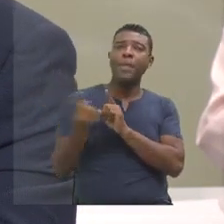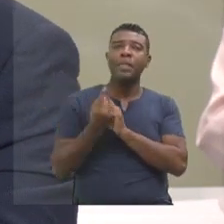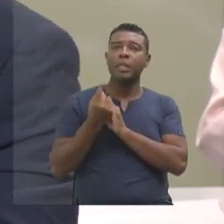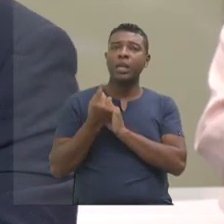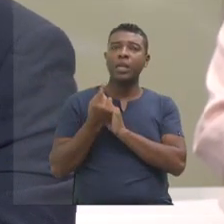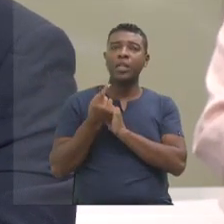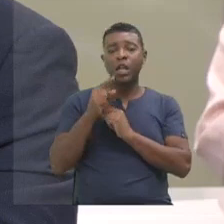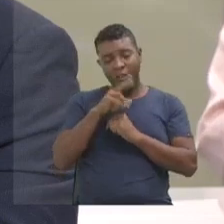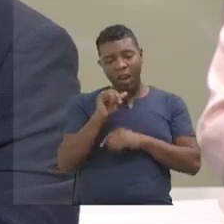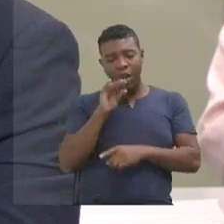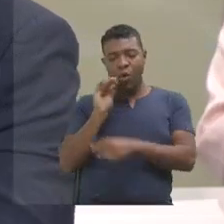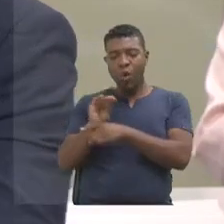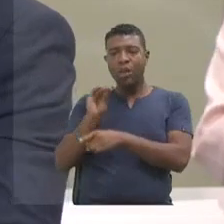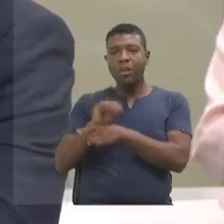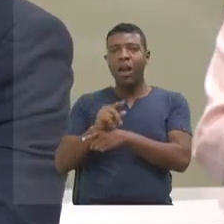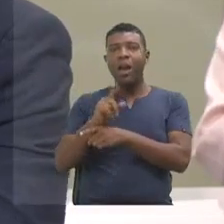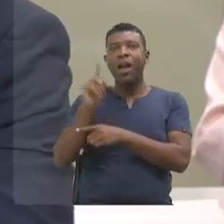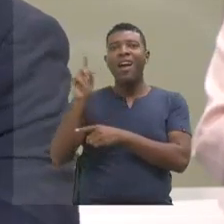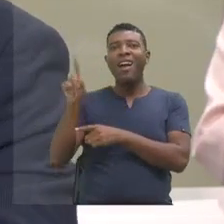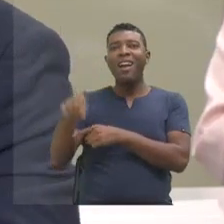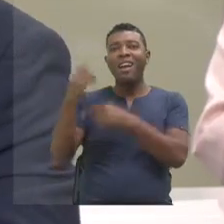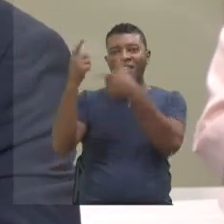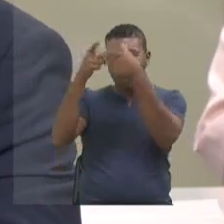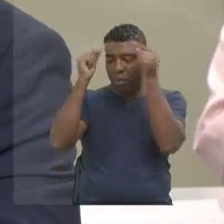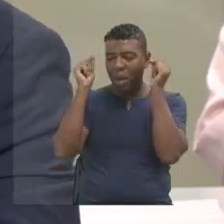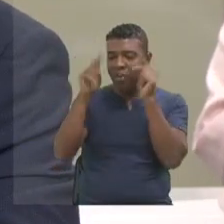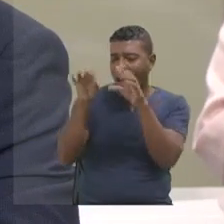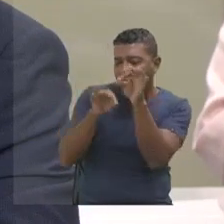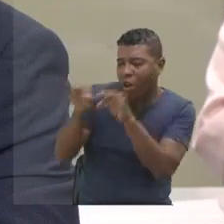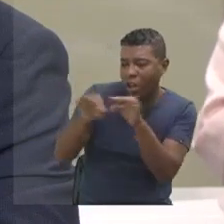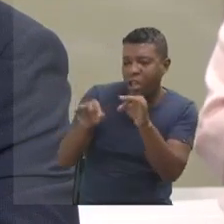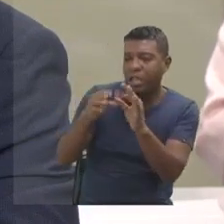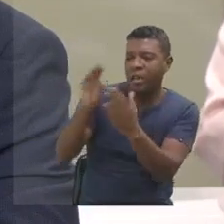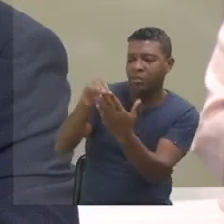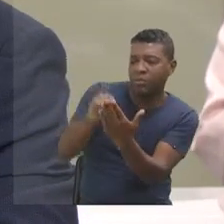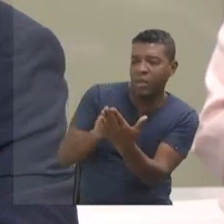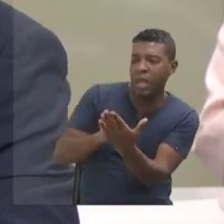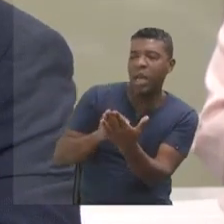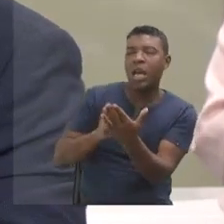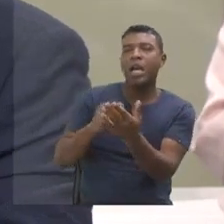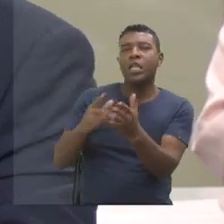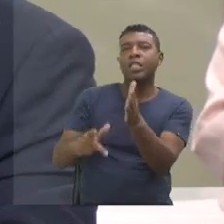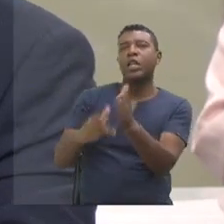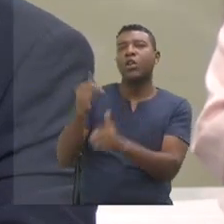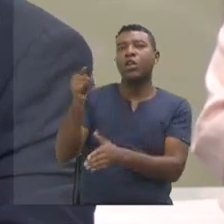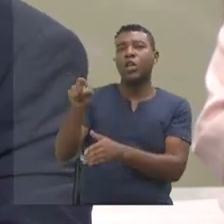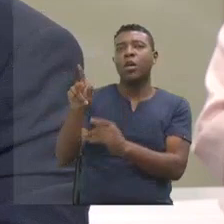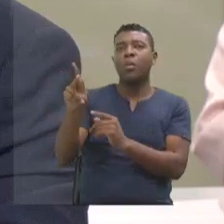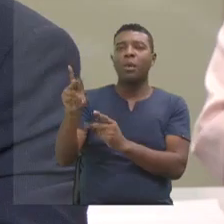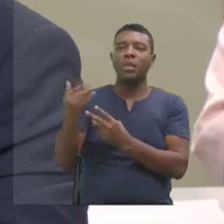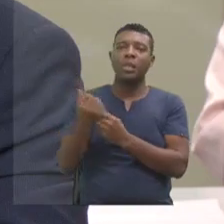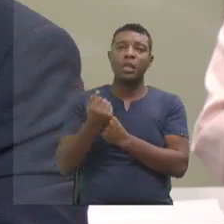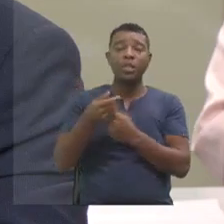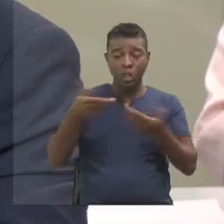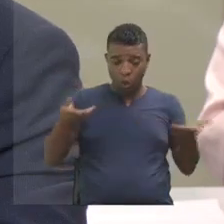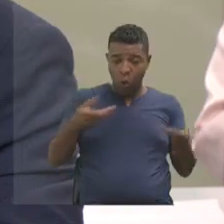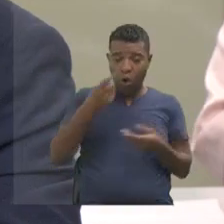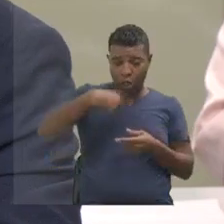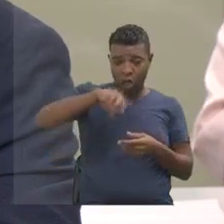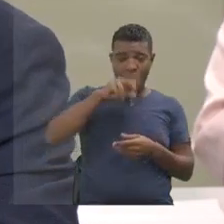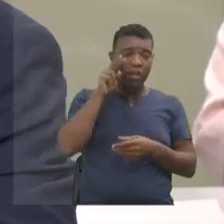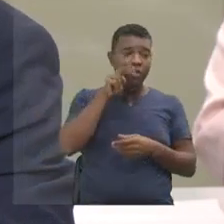na urgência e na emergência aquele que vai programar a cirurgia do paciente porque a gente viu o Opera mais hoje